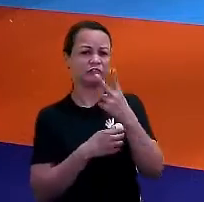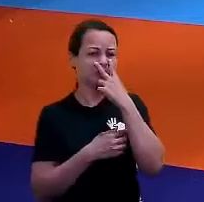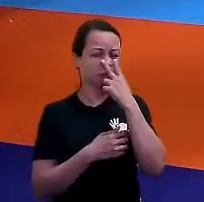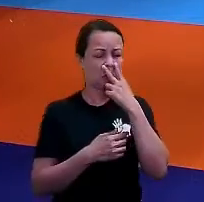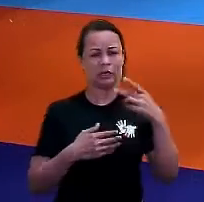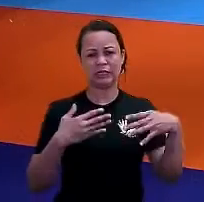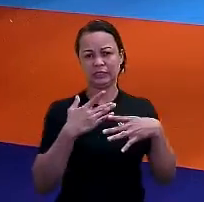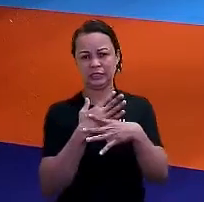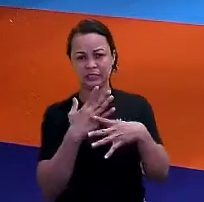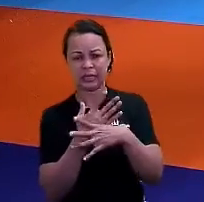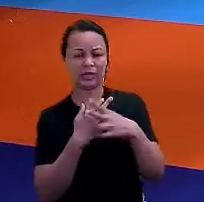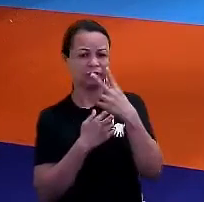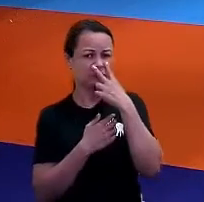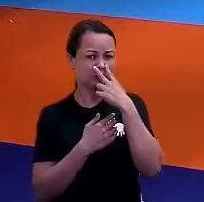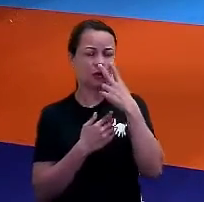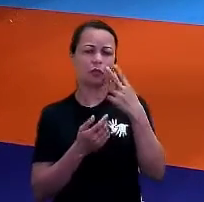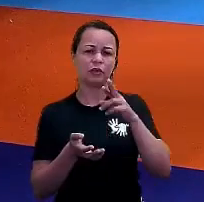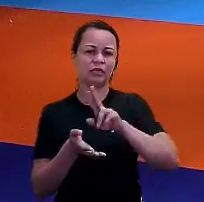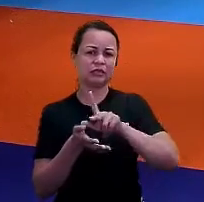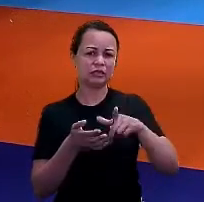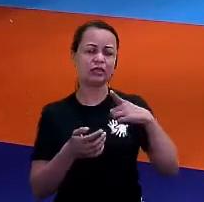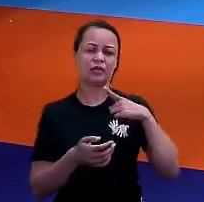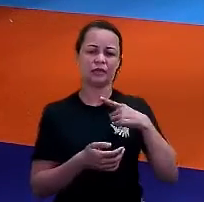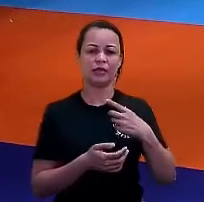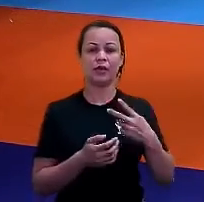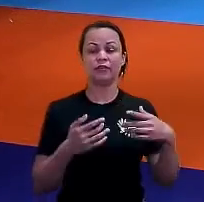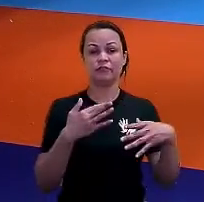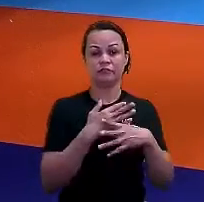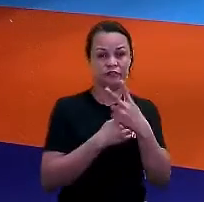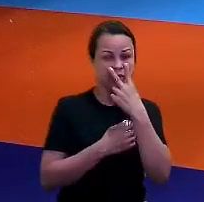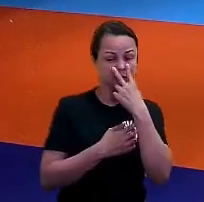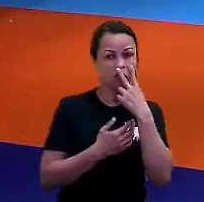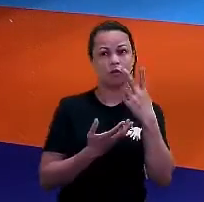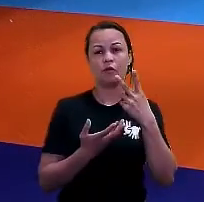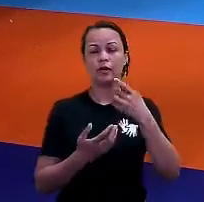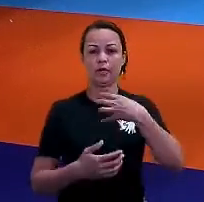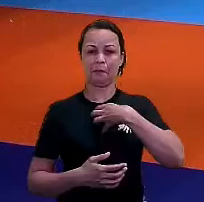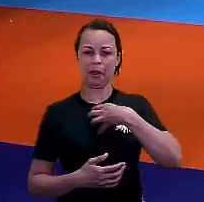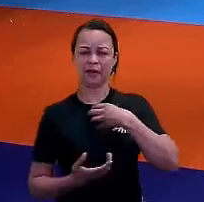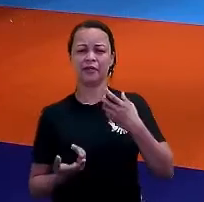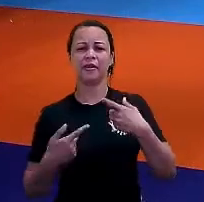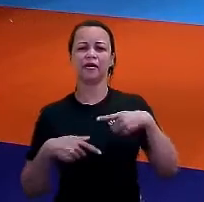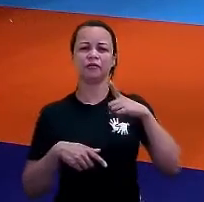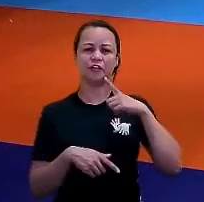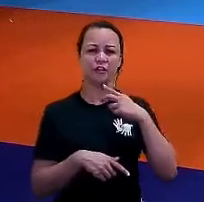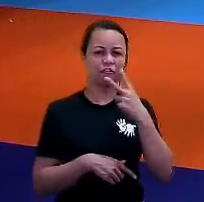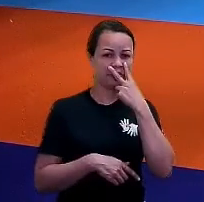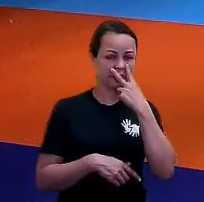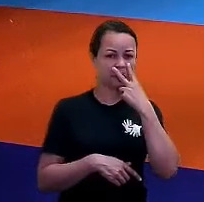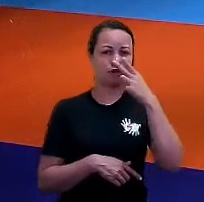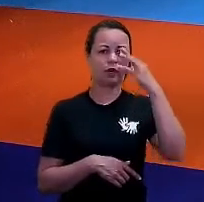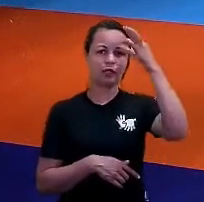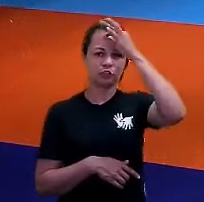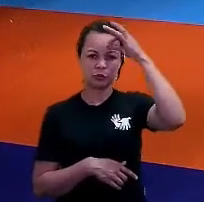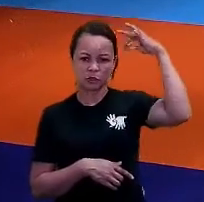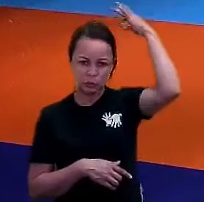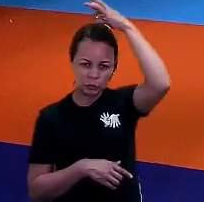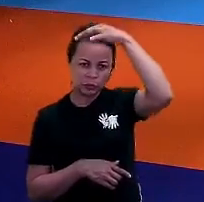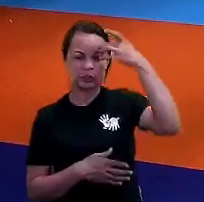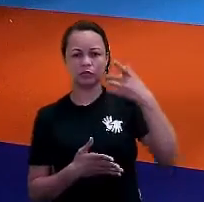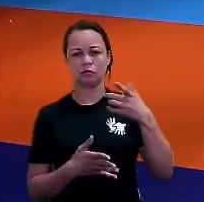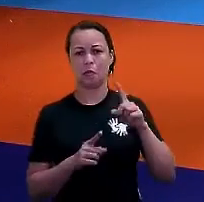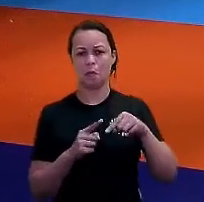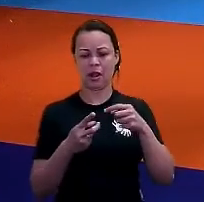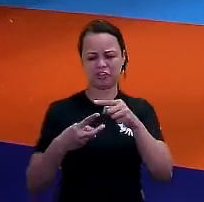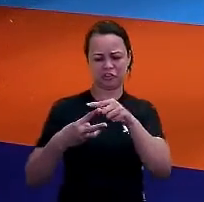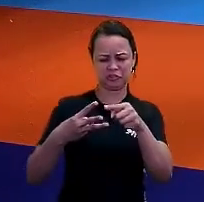Vitória, como Vitória da Conquista, na Bahia, Vitória do Espírito Santo. Aí não podia ficar mais de uma cidade